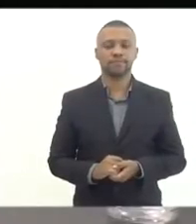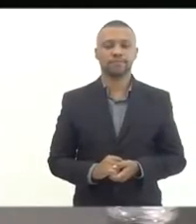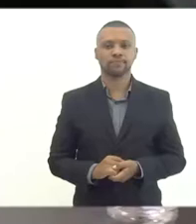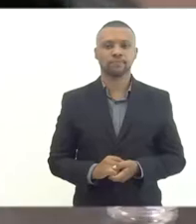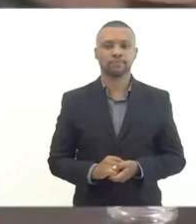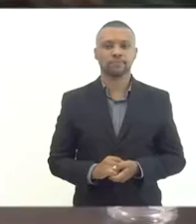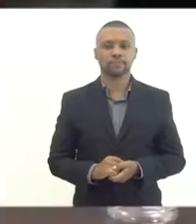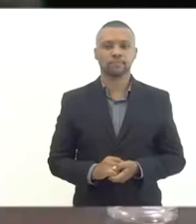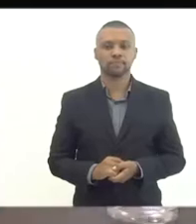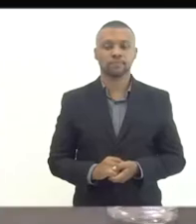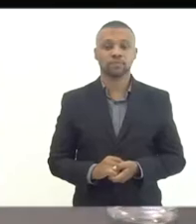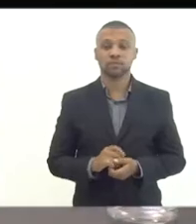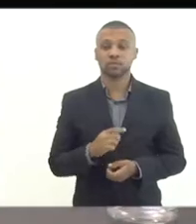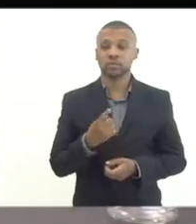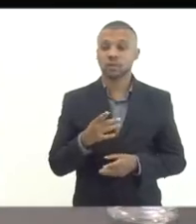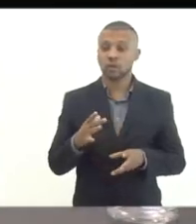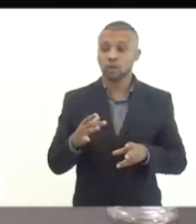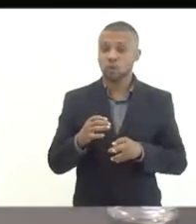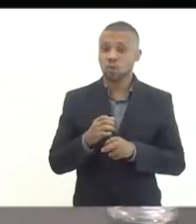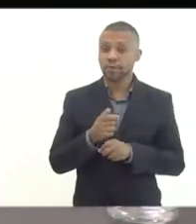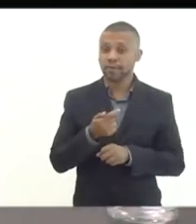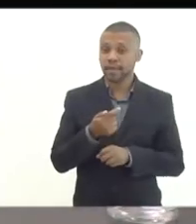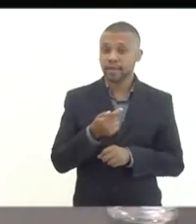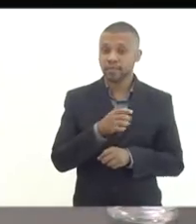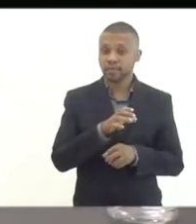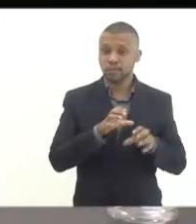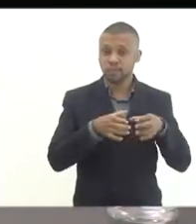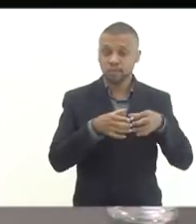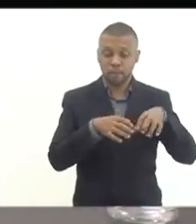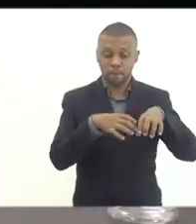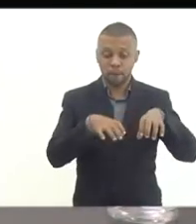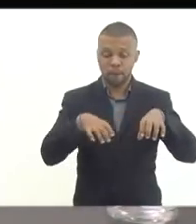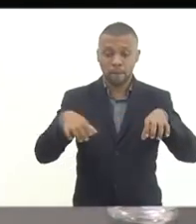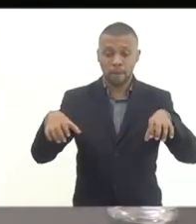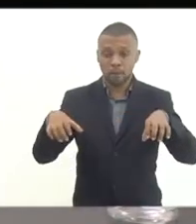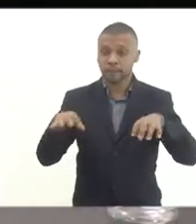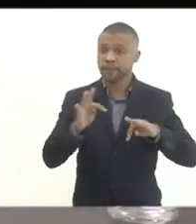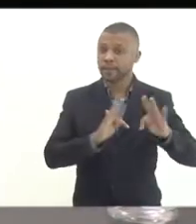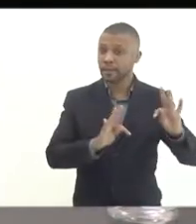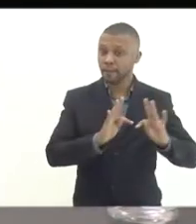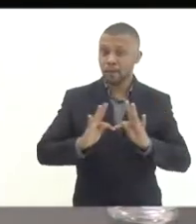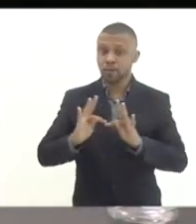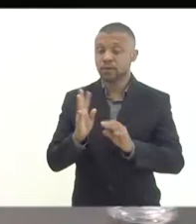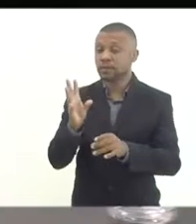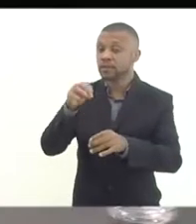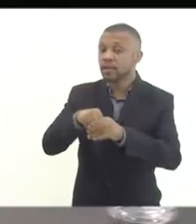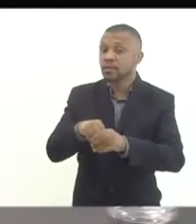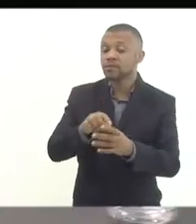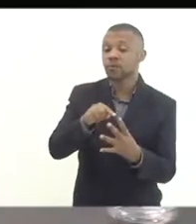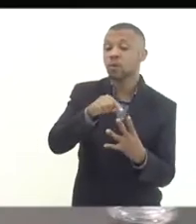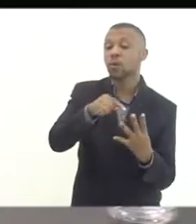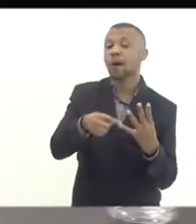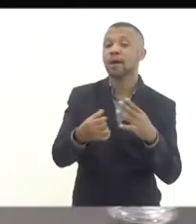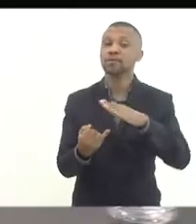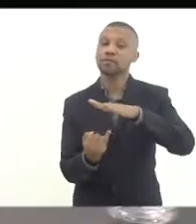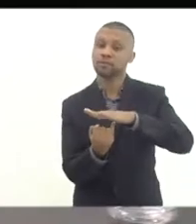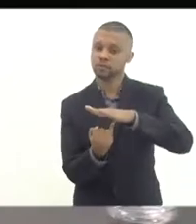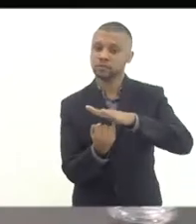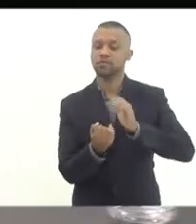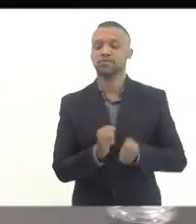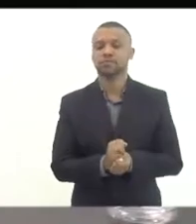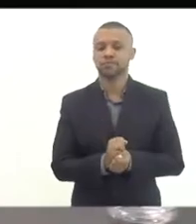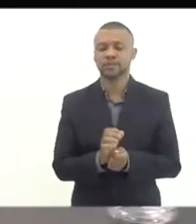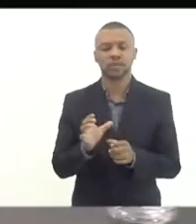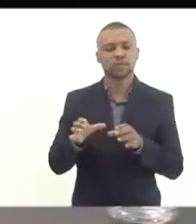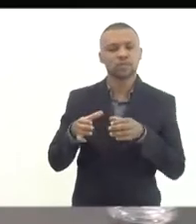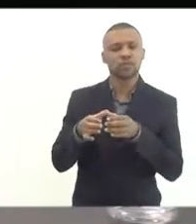nas sete comunidades terapêuticas e quatro instituições essas comunidades ela atuam